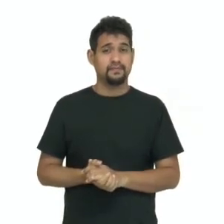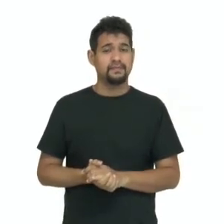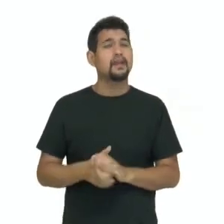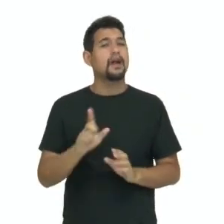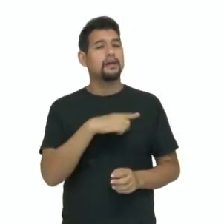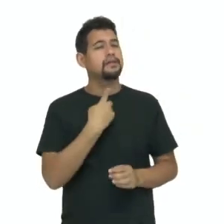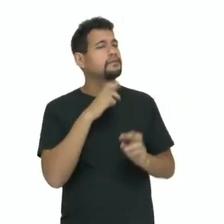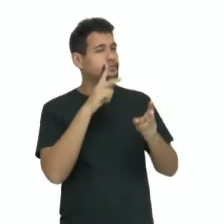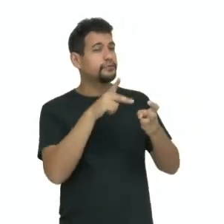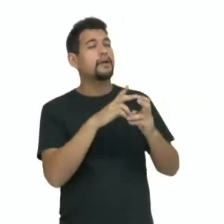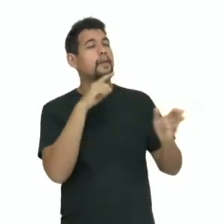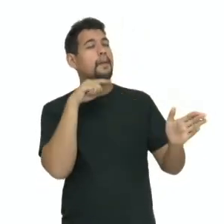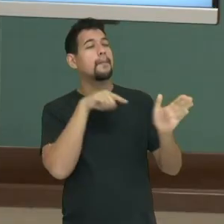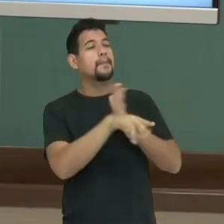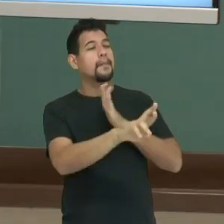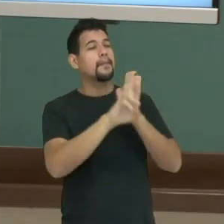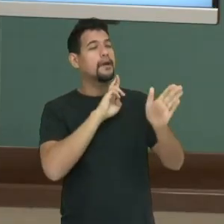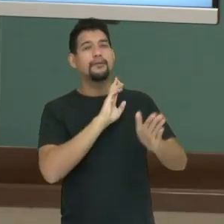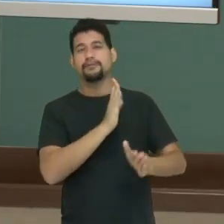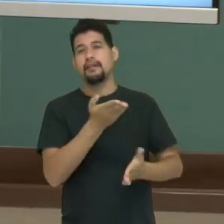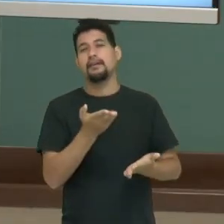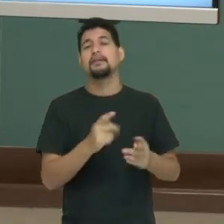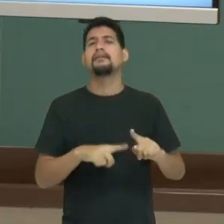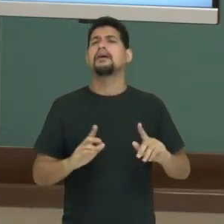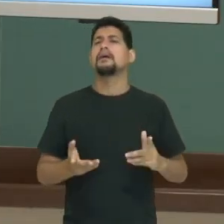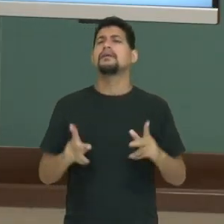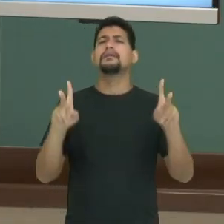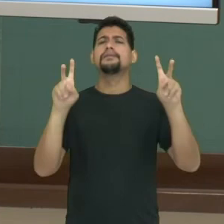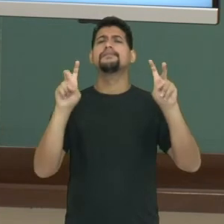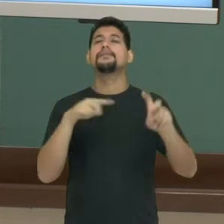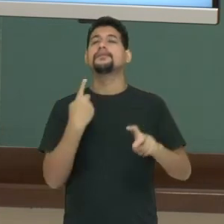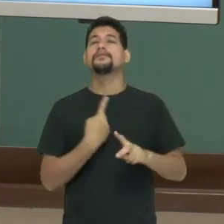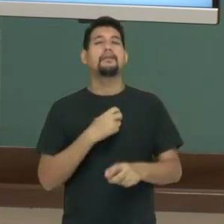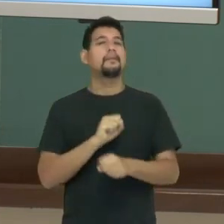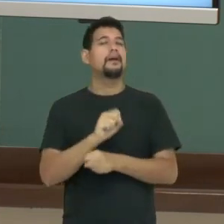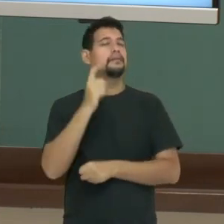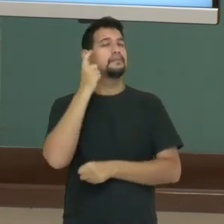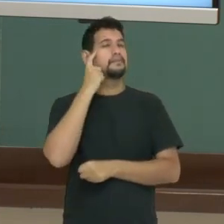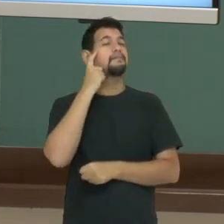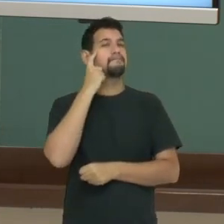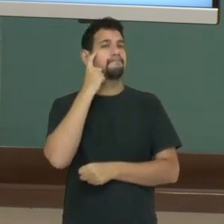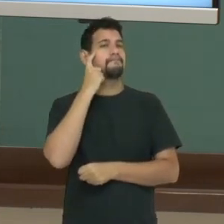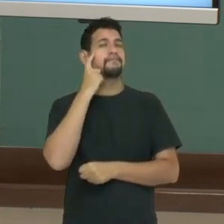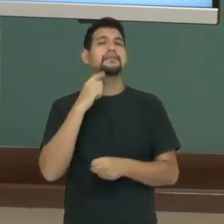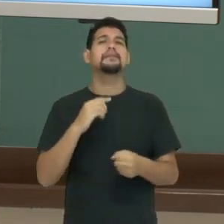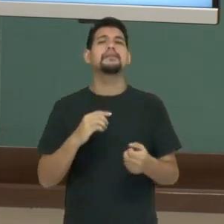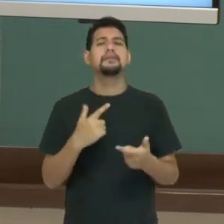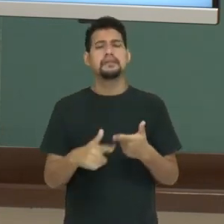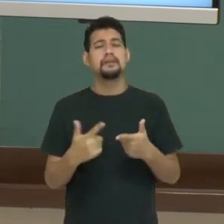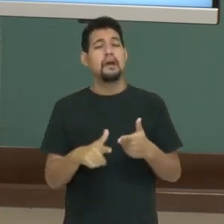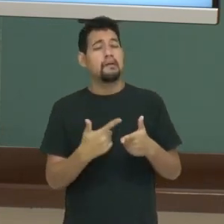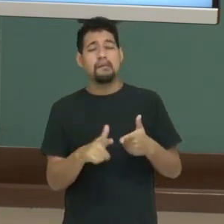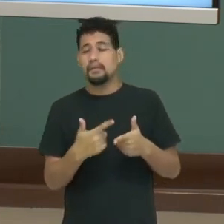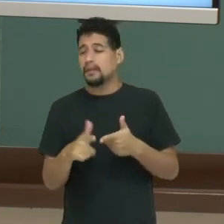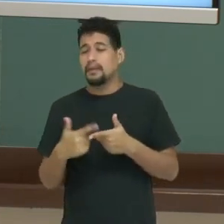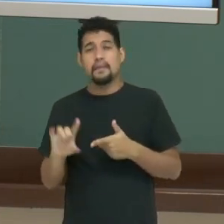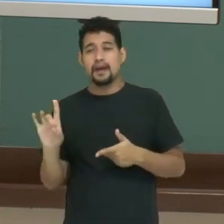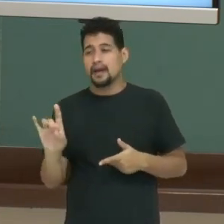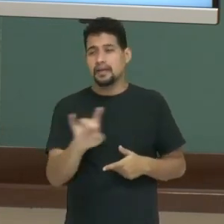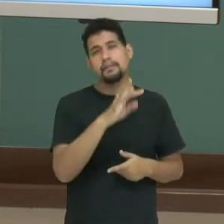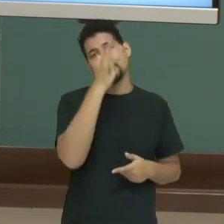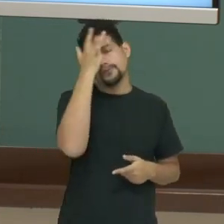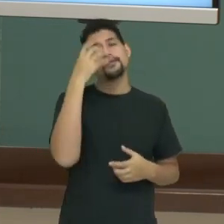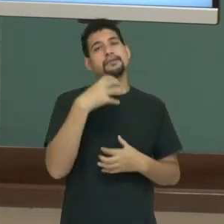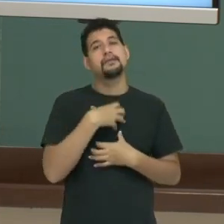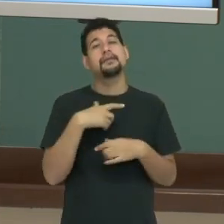Vimos uma pergunta e uma resposta, né? Agora sobre isso vamos pensar. São obstáculos diferentes para cada pessoa